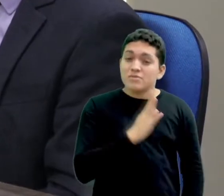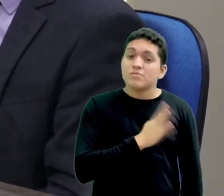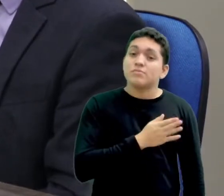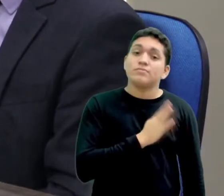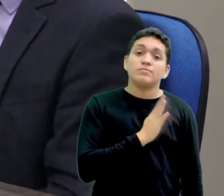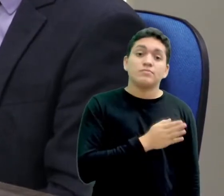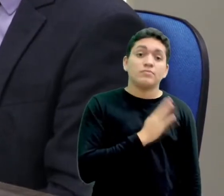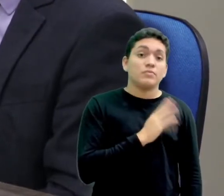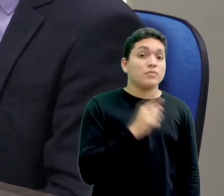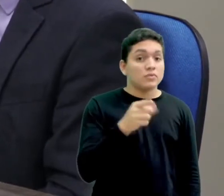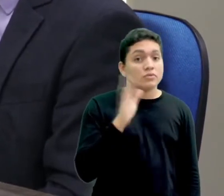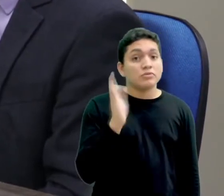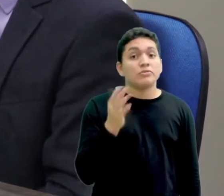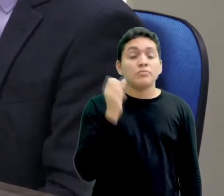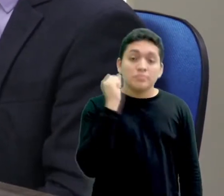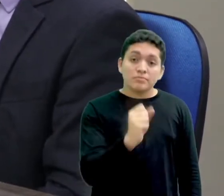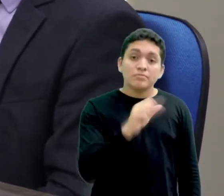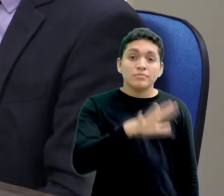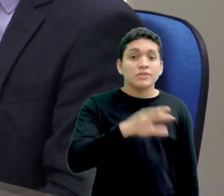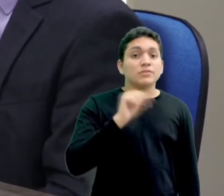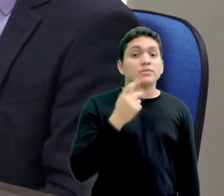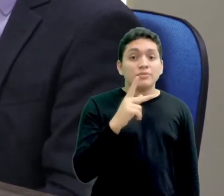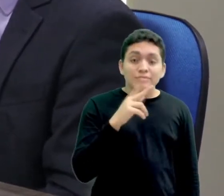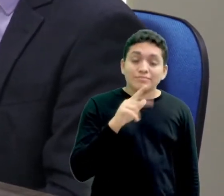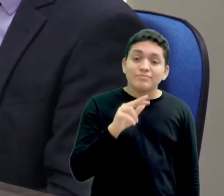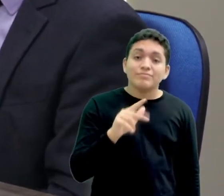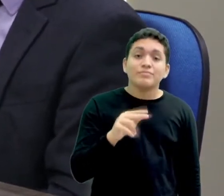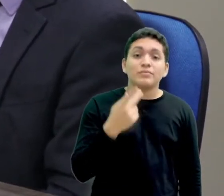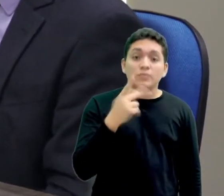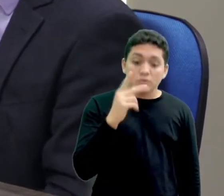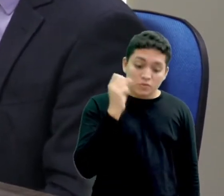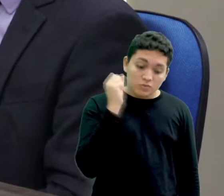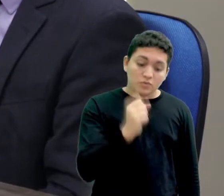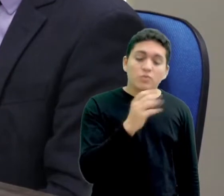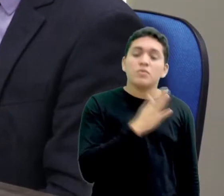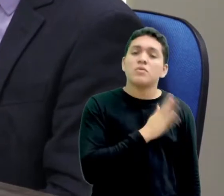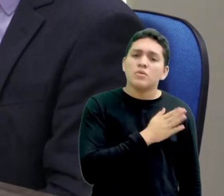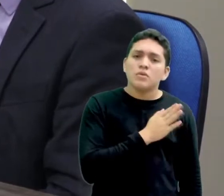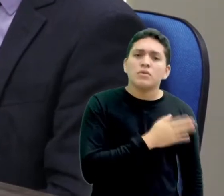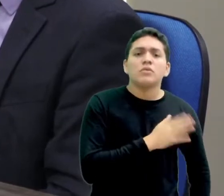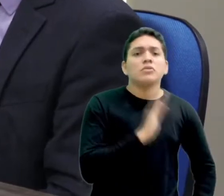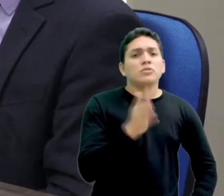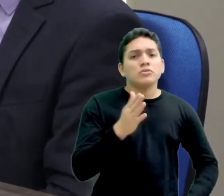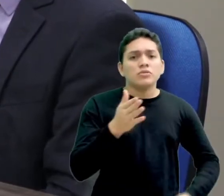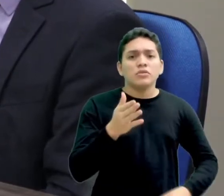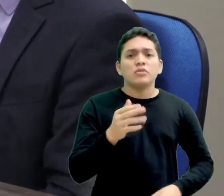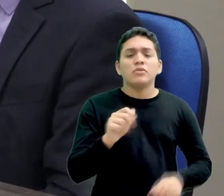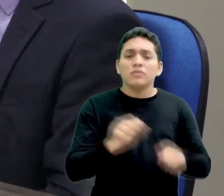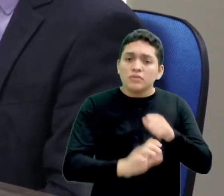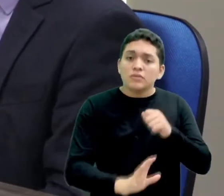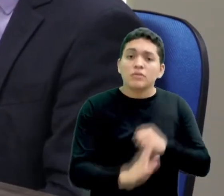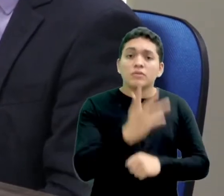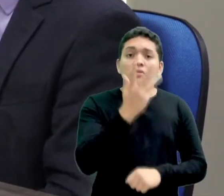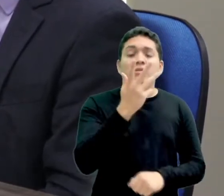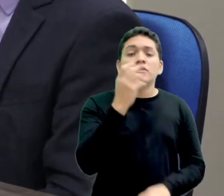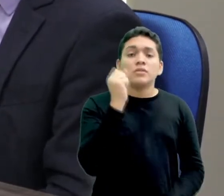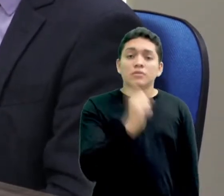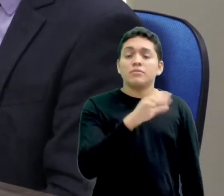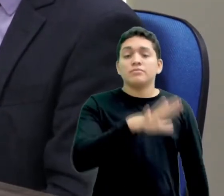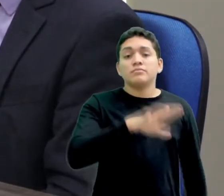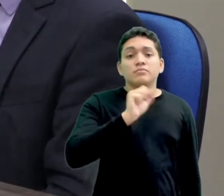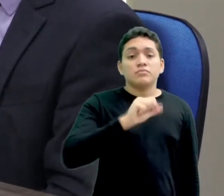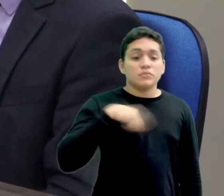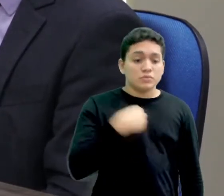coração você já matou seu irmão. No seu coração você já cometeu homicídio. E nós